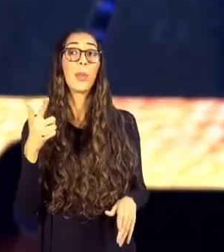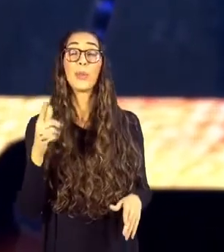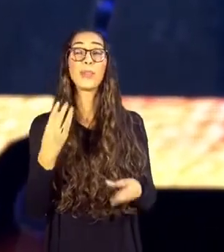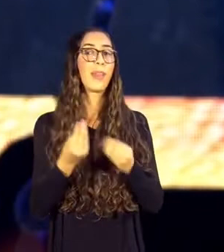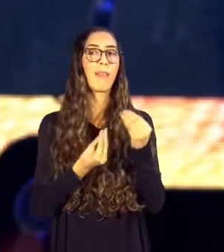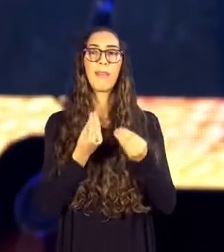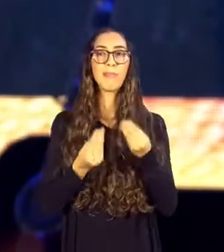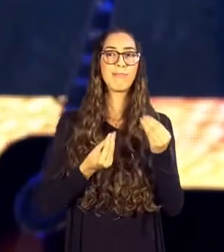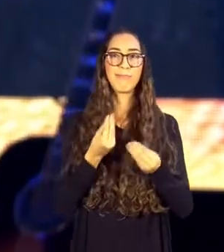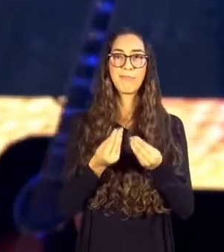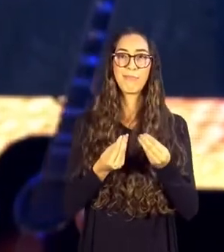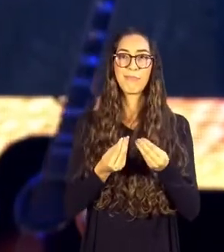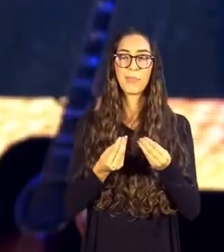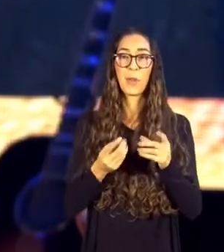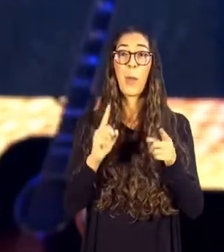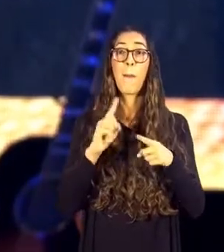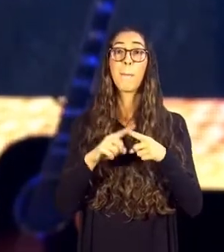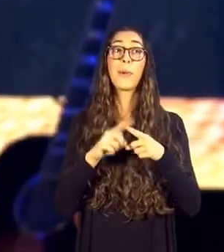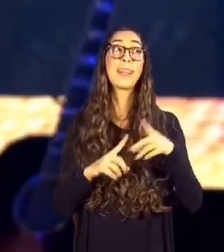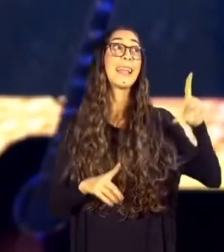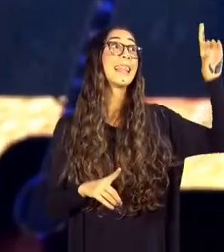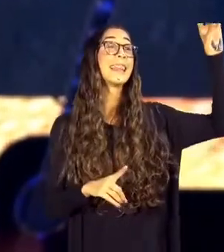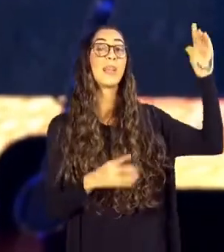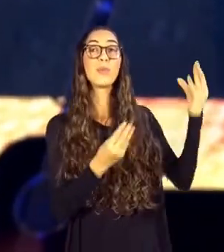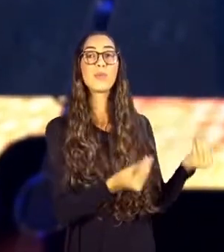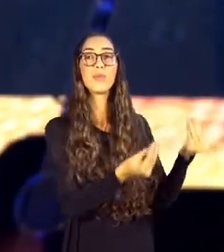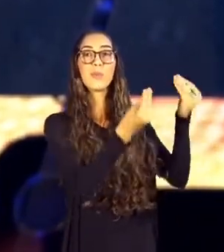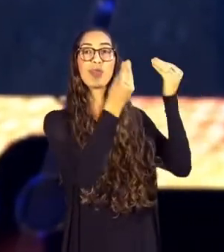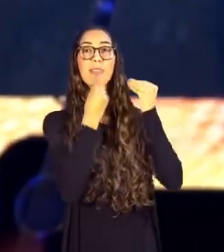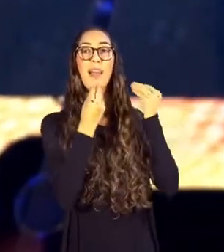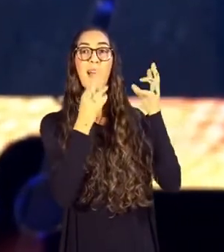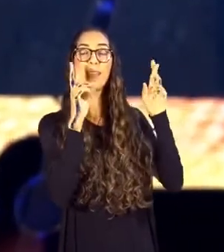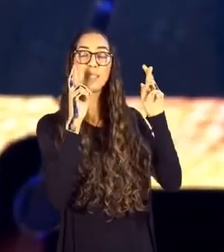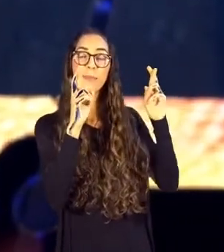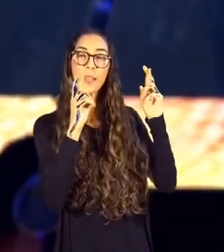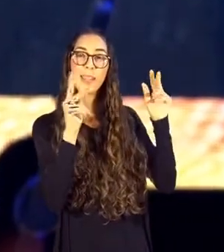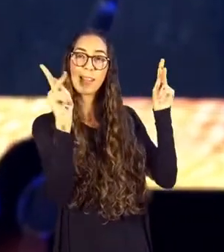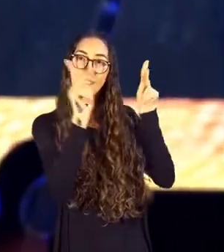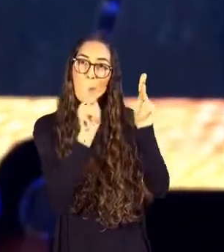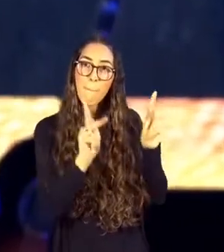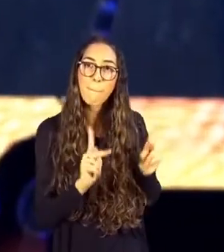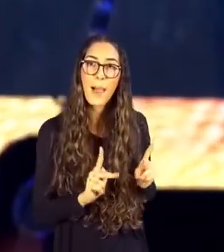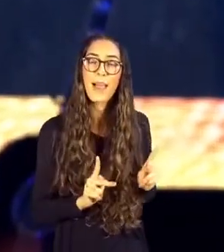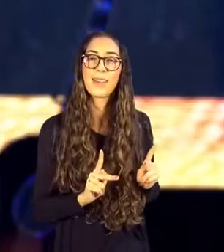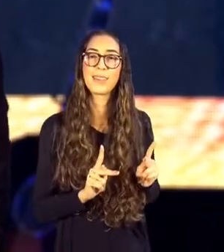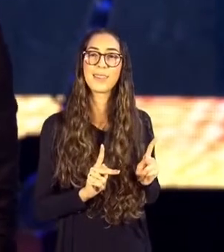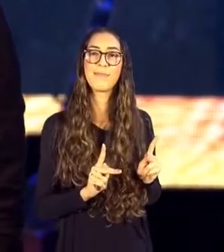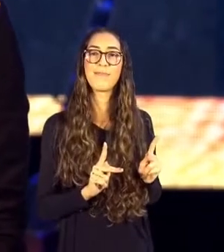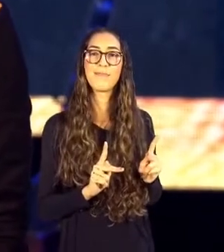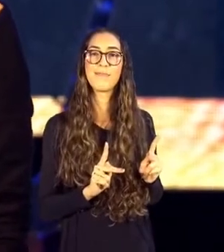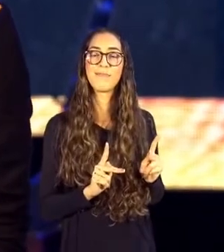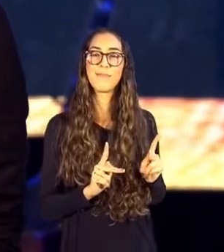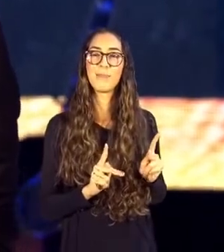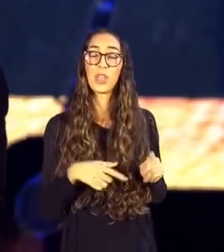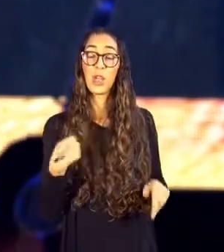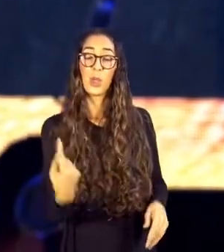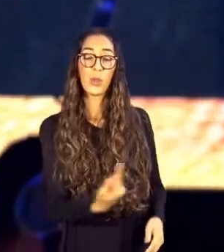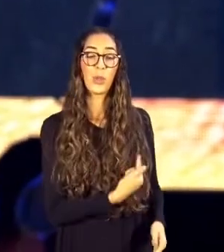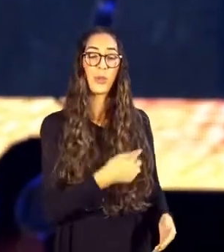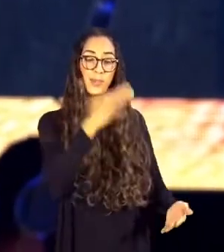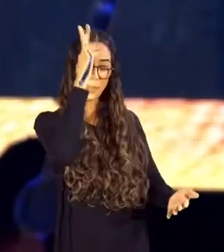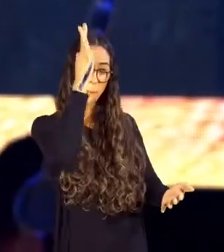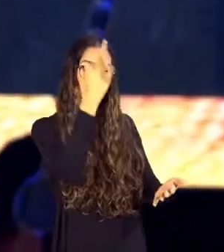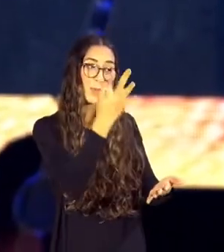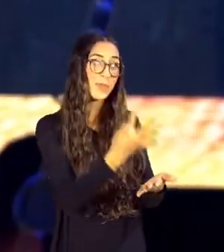graça. E nós precisamos, pela fé, receber isso. Não, eu sei em quem tenho crido. As